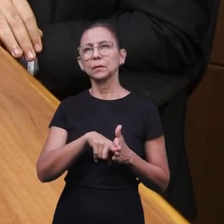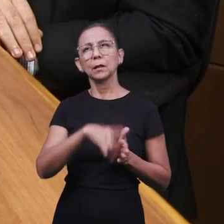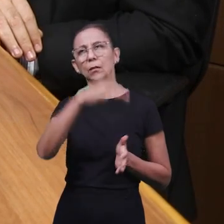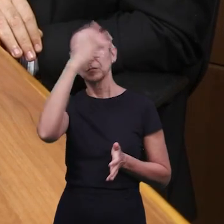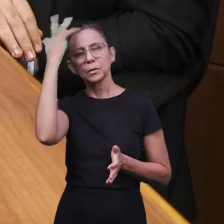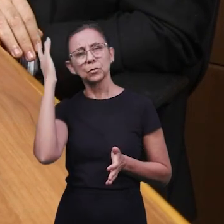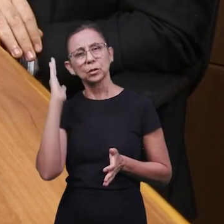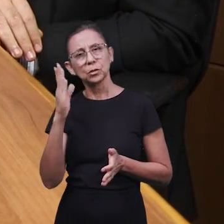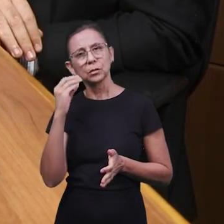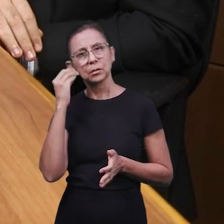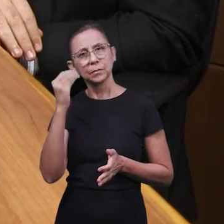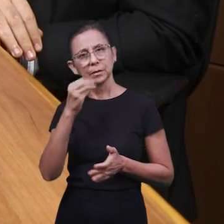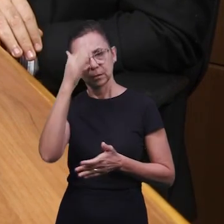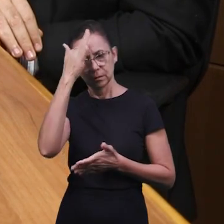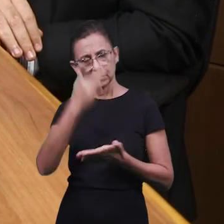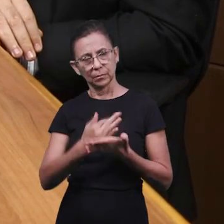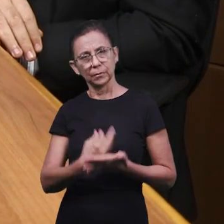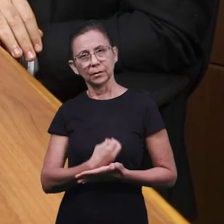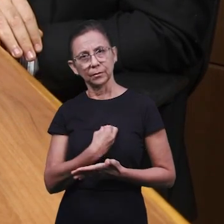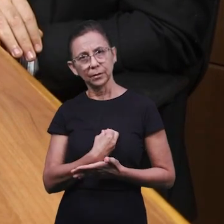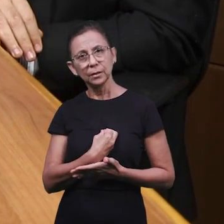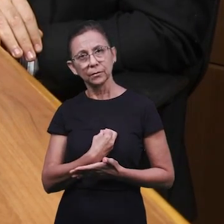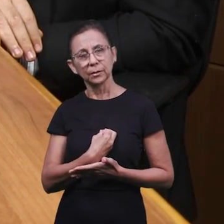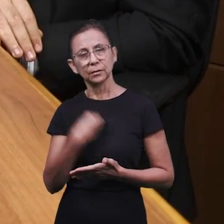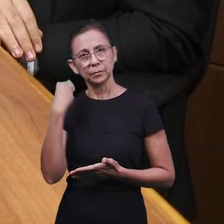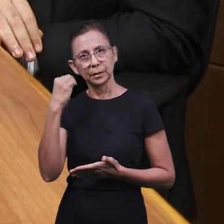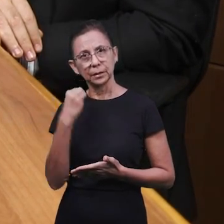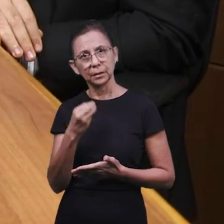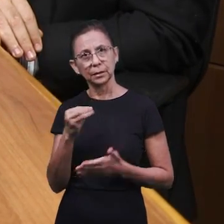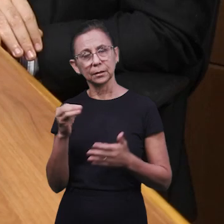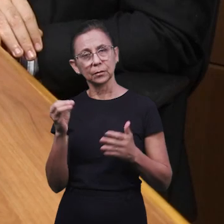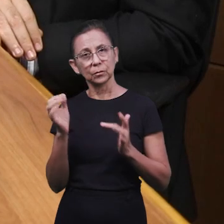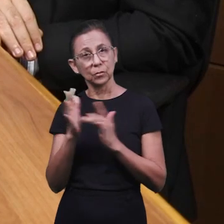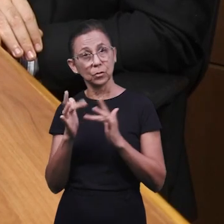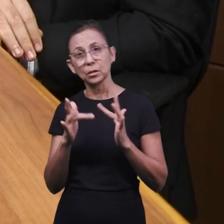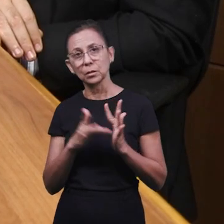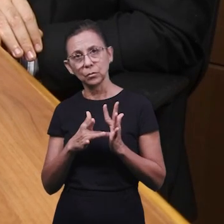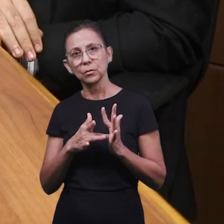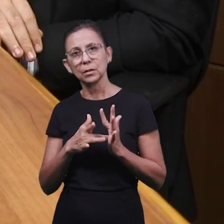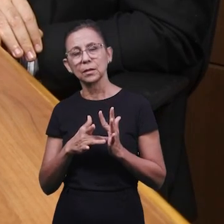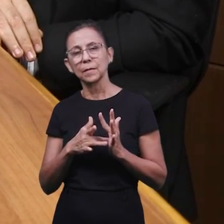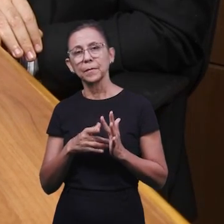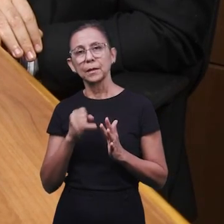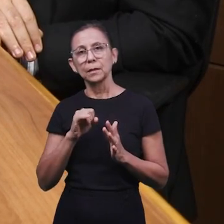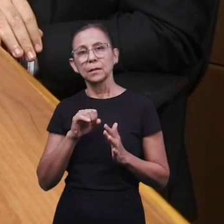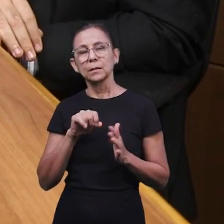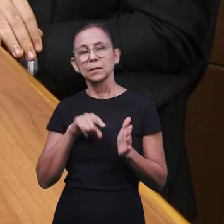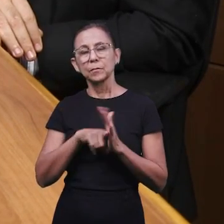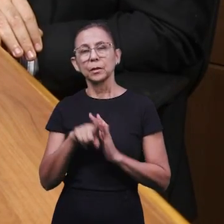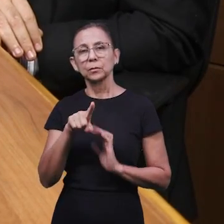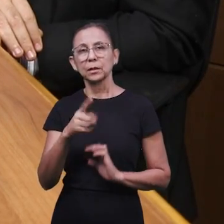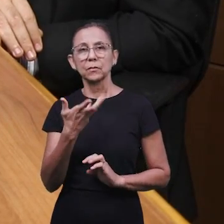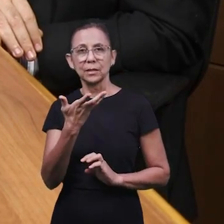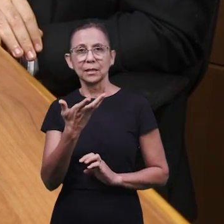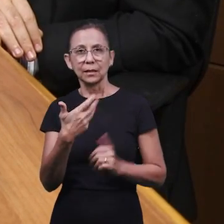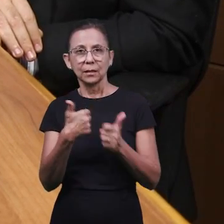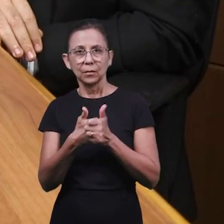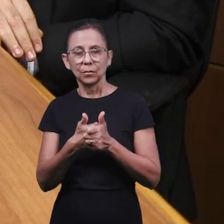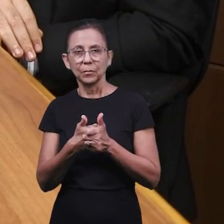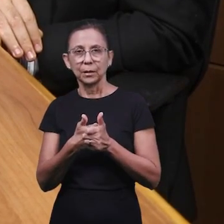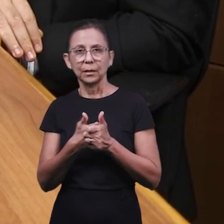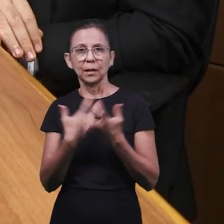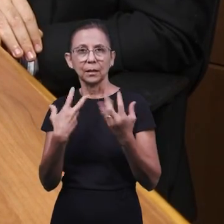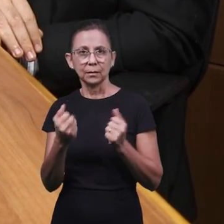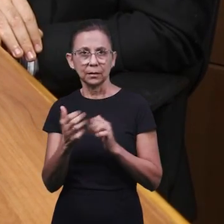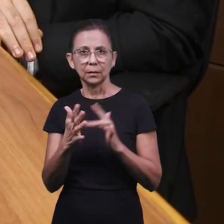qualquer coisa dessa vida, ou se ele quer ir para os braços do Senhor, ele responde que quer ir para os braços. Não, eu quero ir, eu não quero. Pode me dar